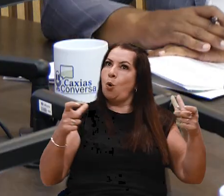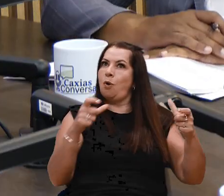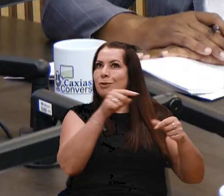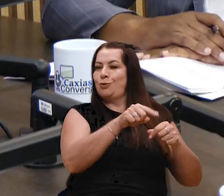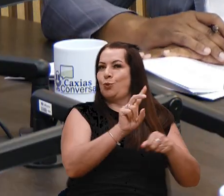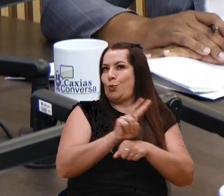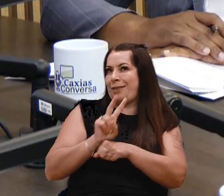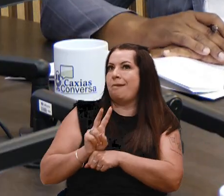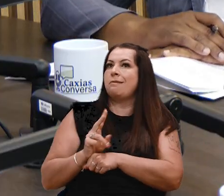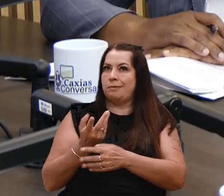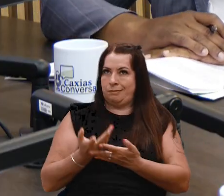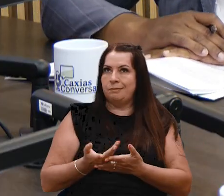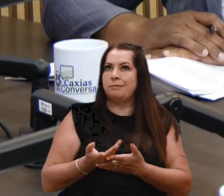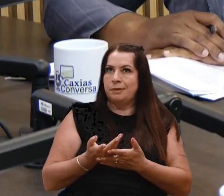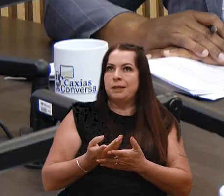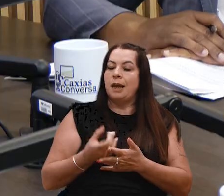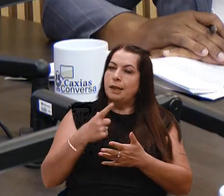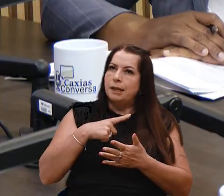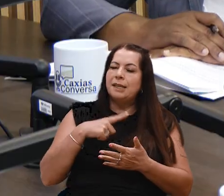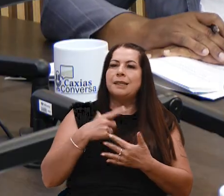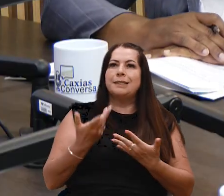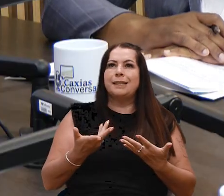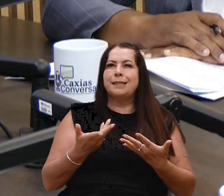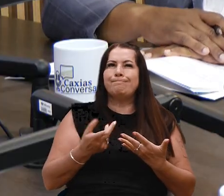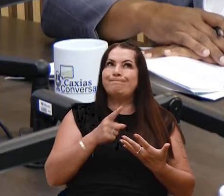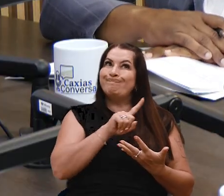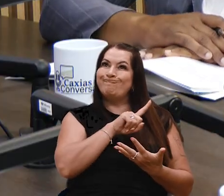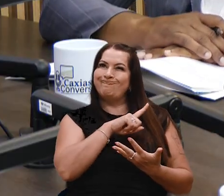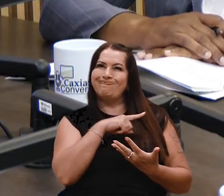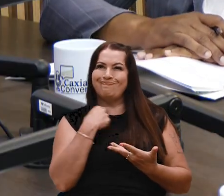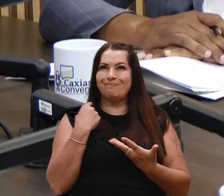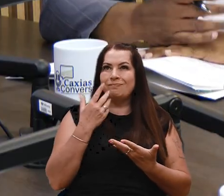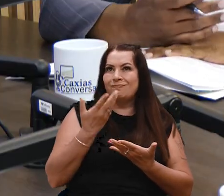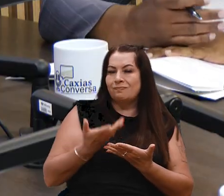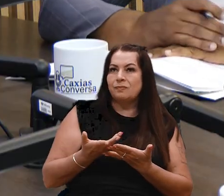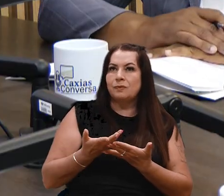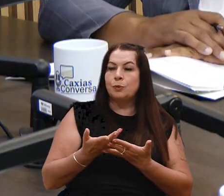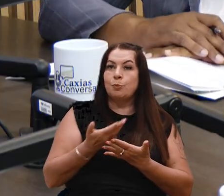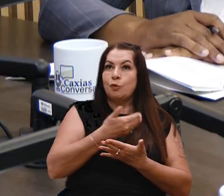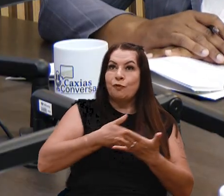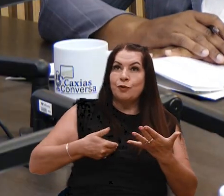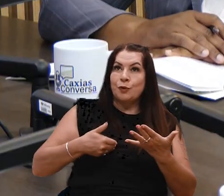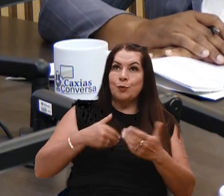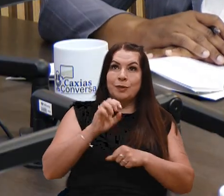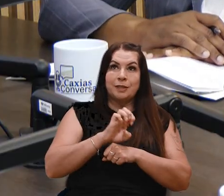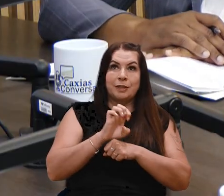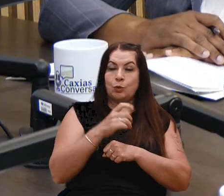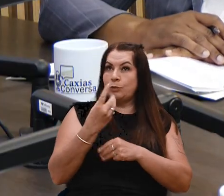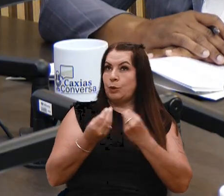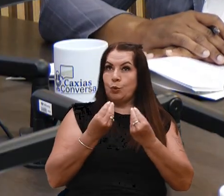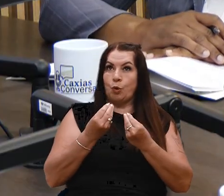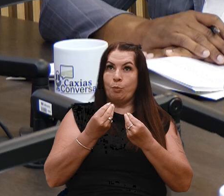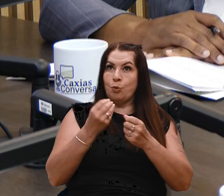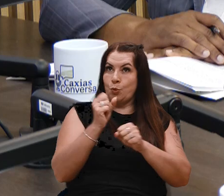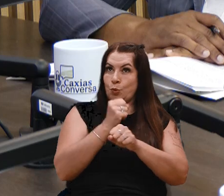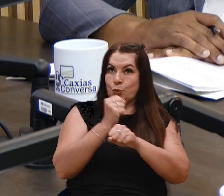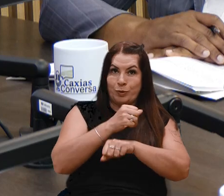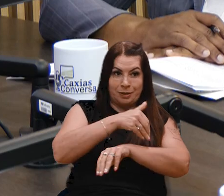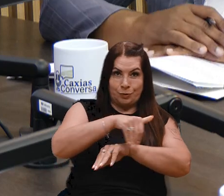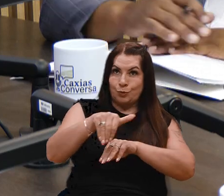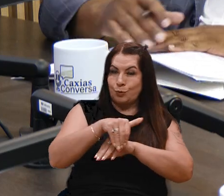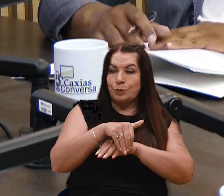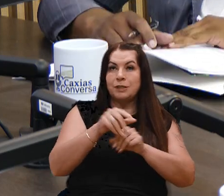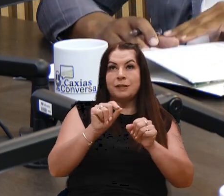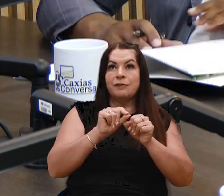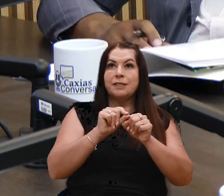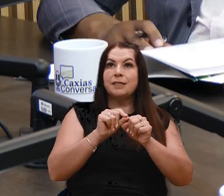conservar. Então, nós estamos atrasados ainda nisso, né? Como o governo do estado não tem condições de construir a estrada, ele está fazendo